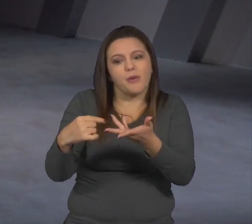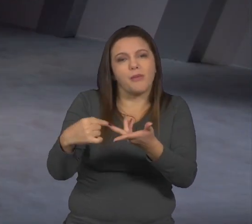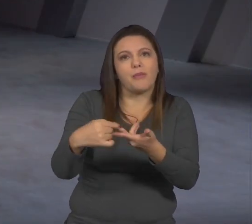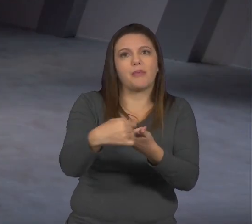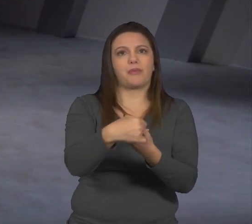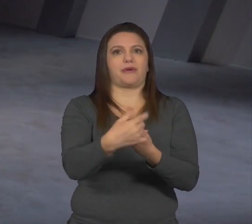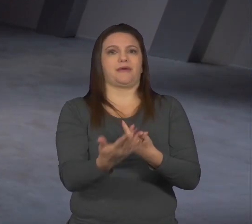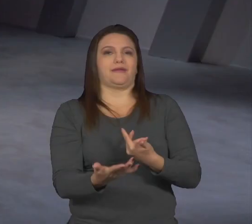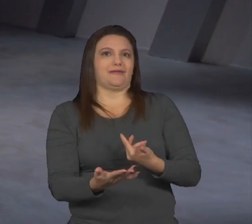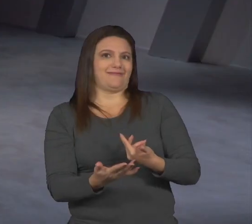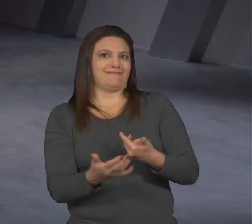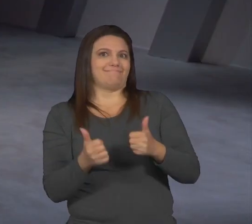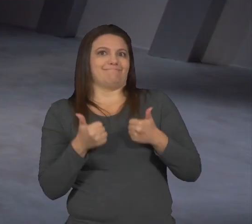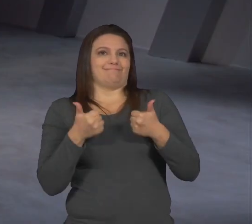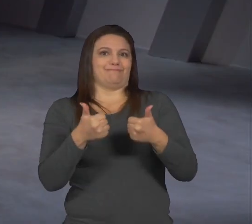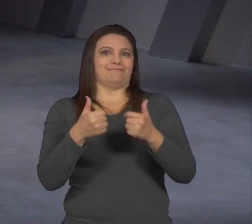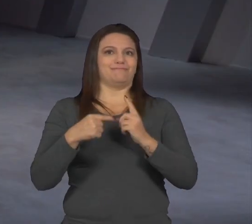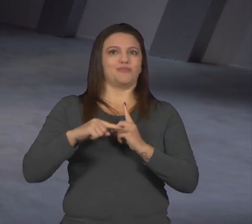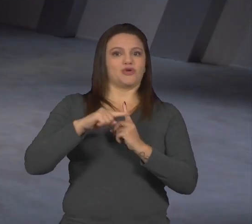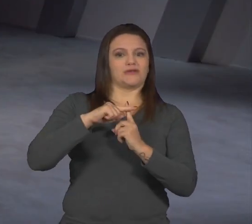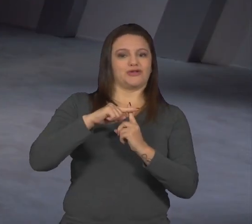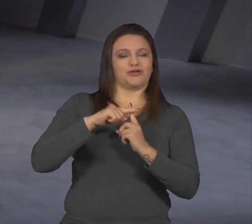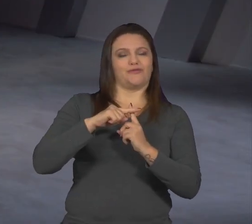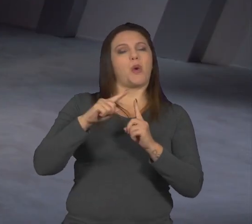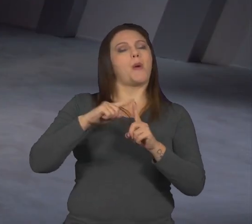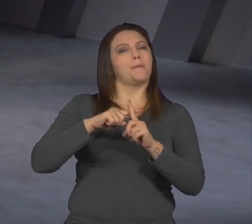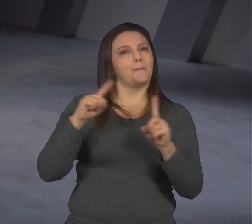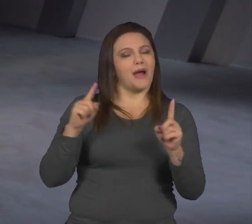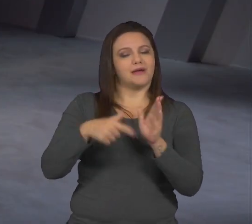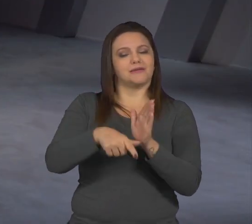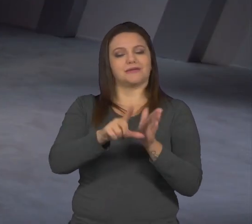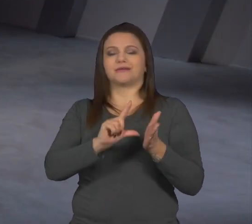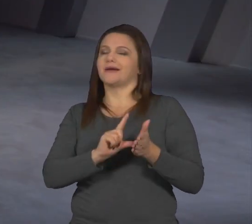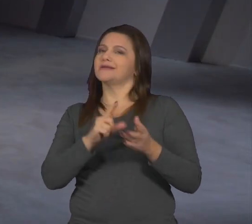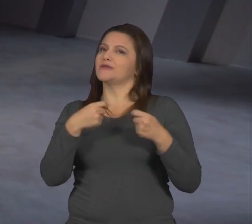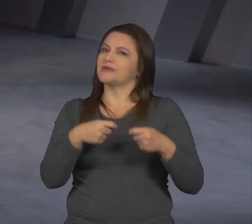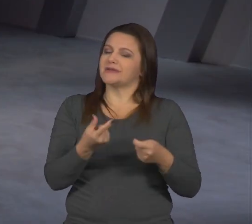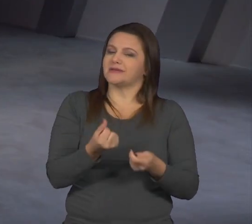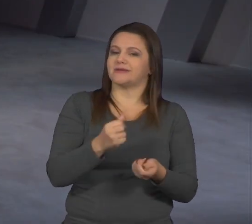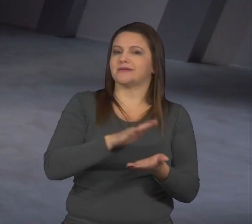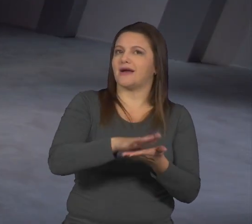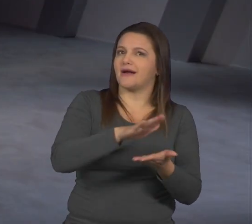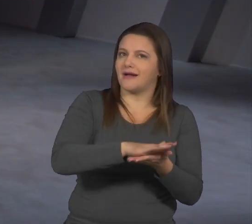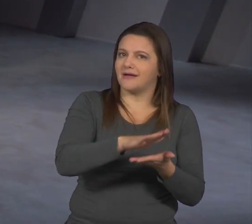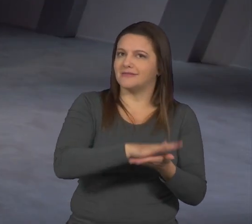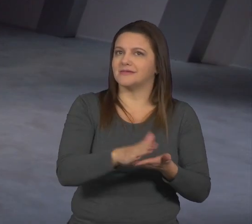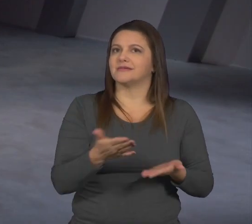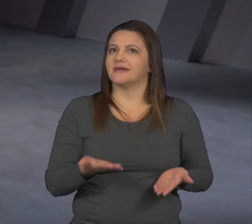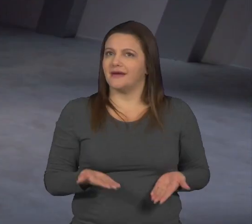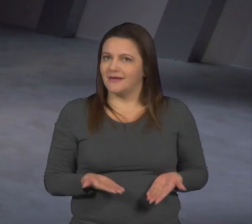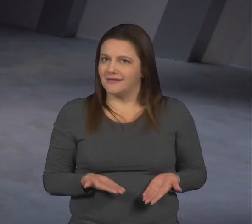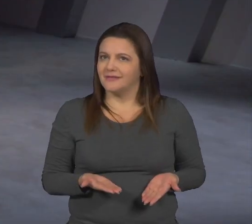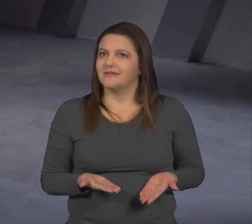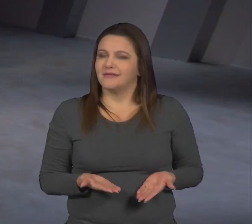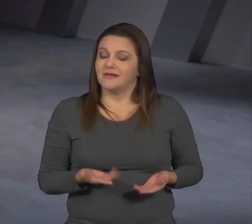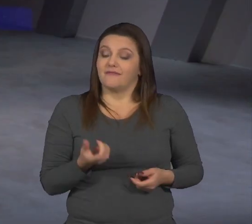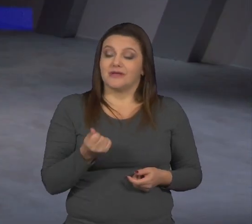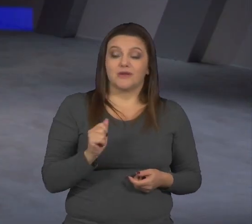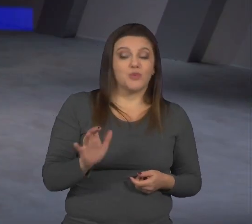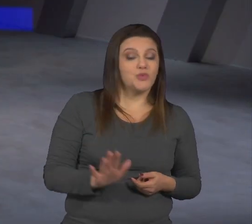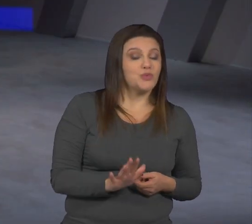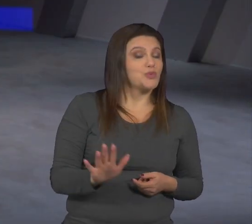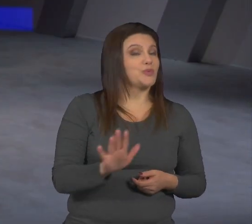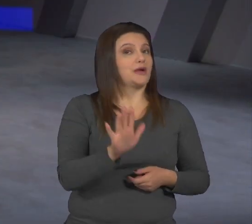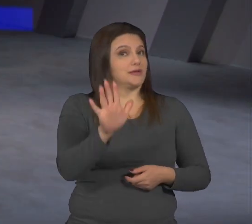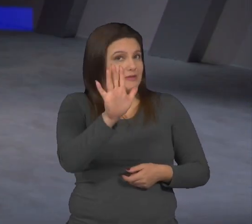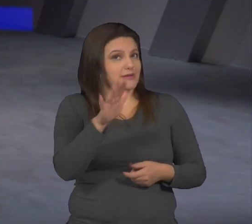custo-benefício boa. Mas acaba sendo uma dificuldade, eu acabo tendo que ter um custo